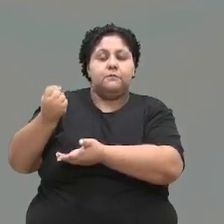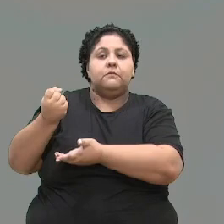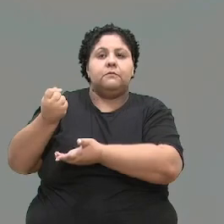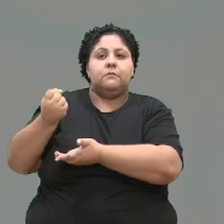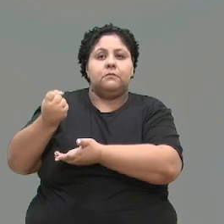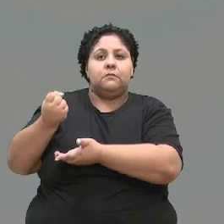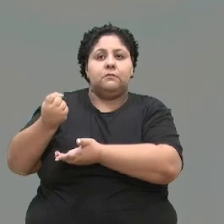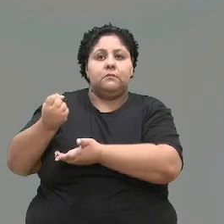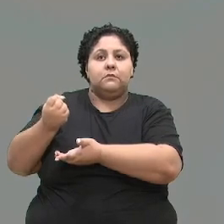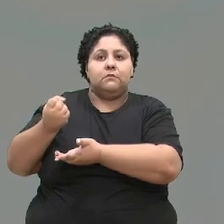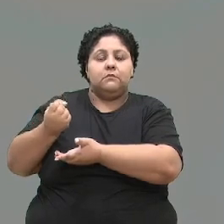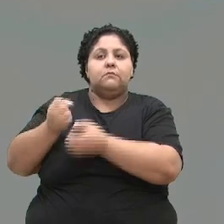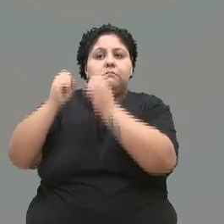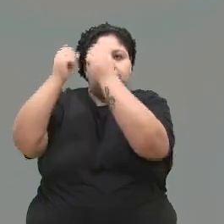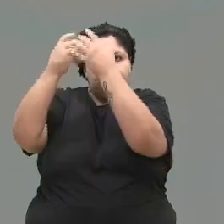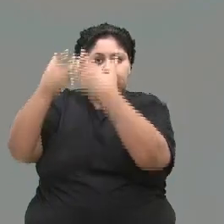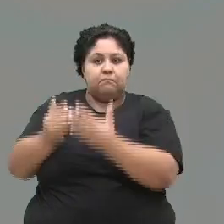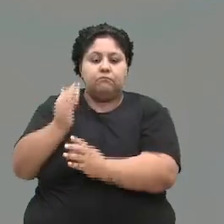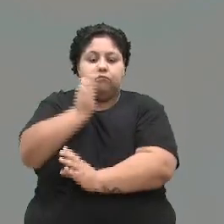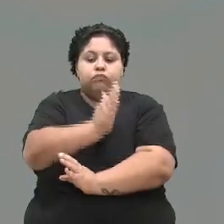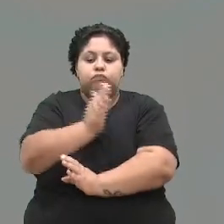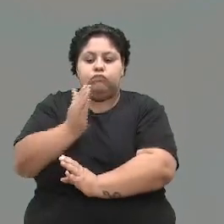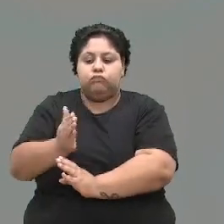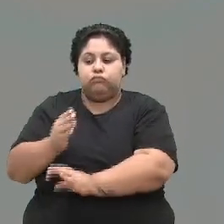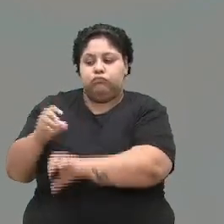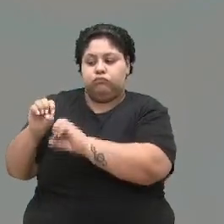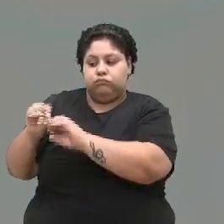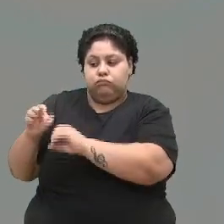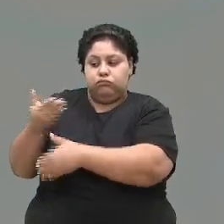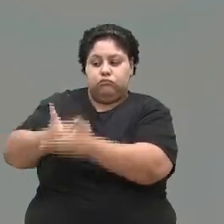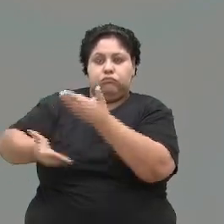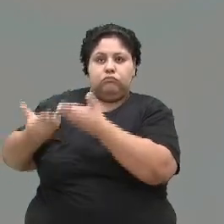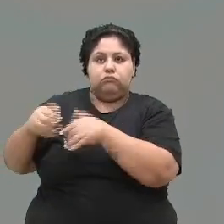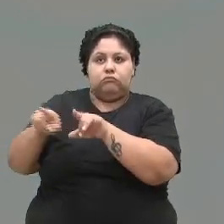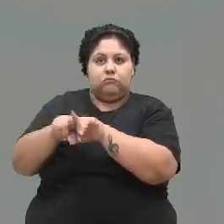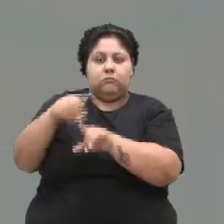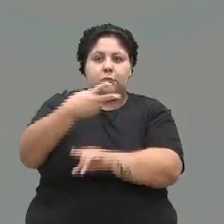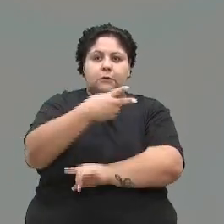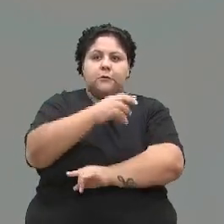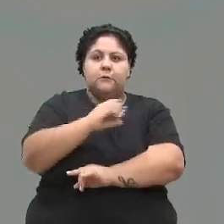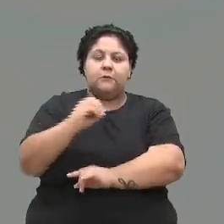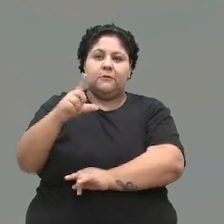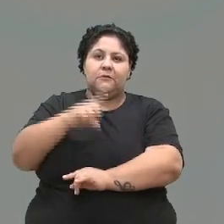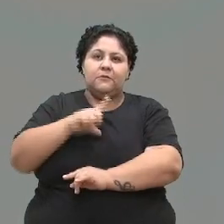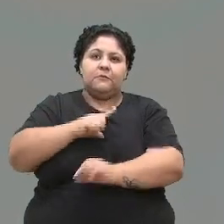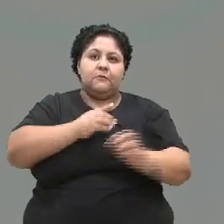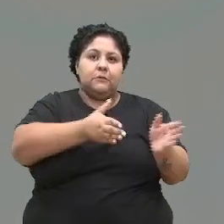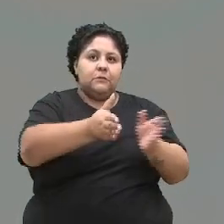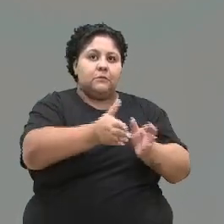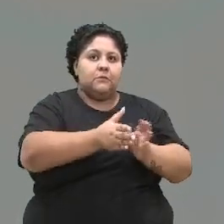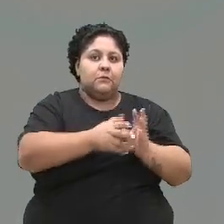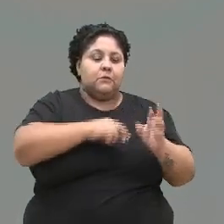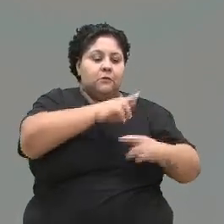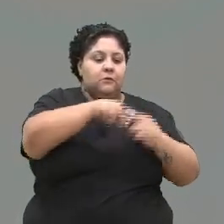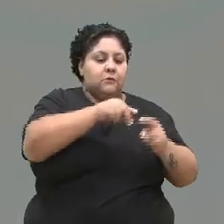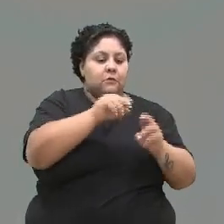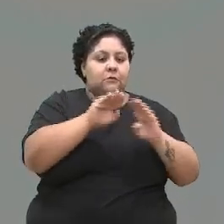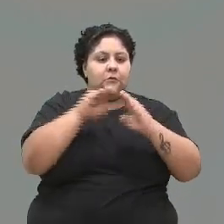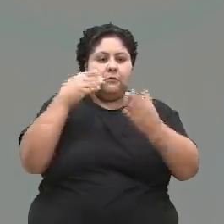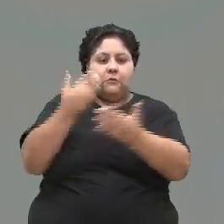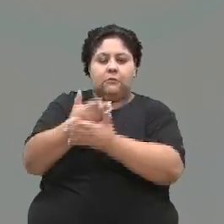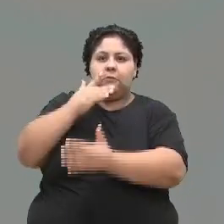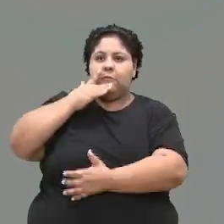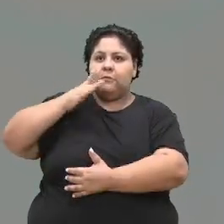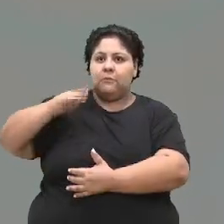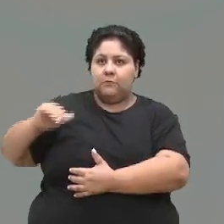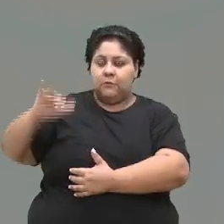atendidos. Destacar a etapa de ensino que será atendida. 20. Existe previsão de reformas nas escolas da rede